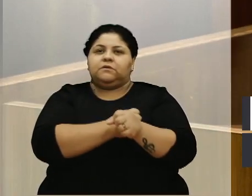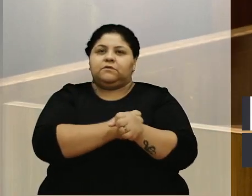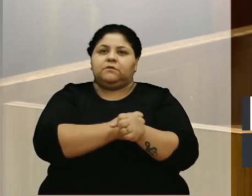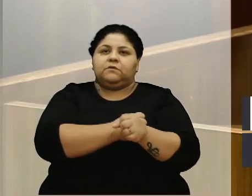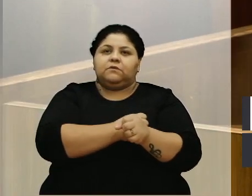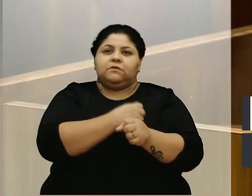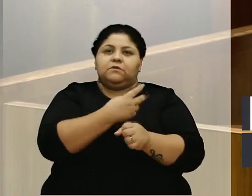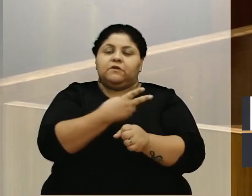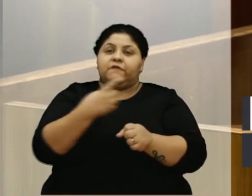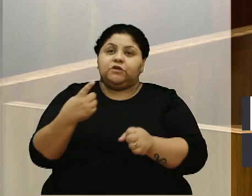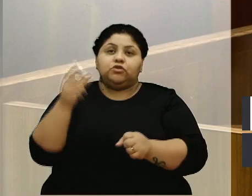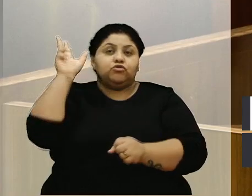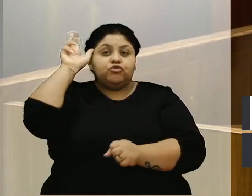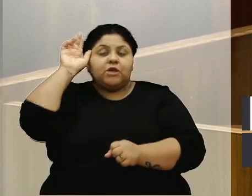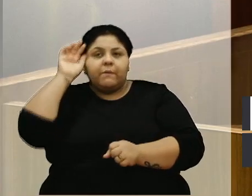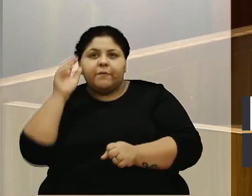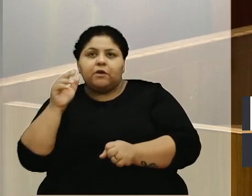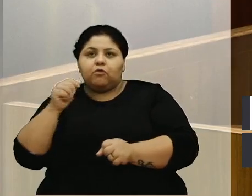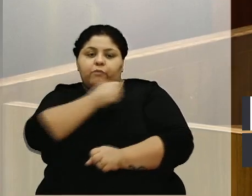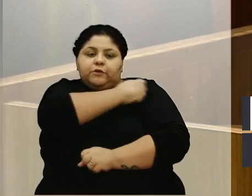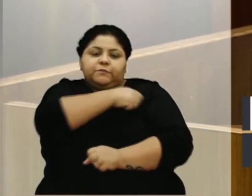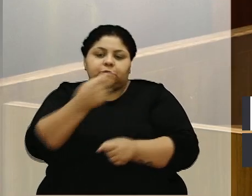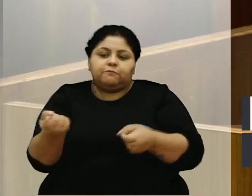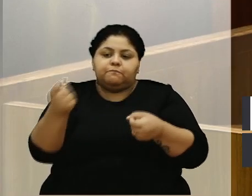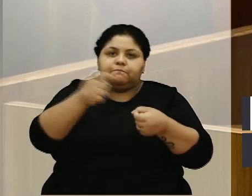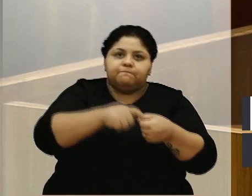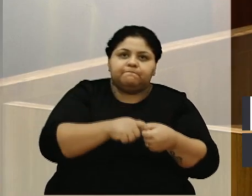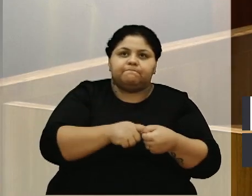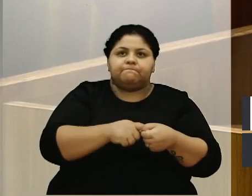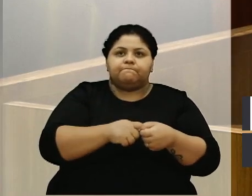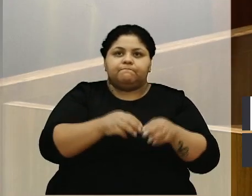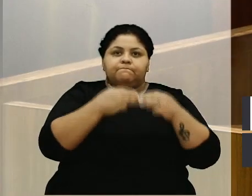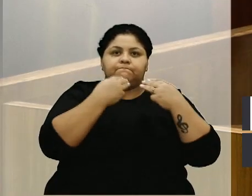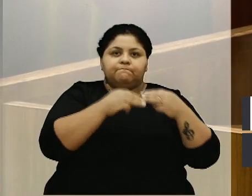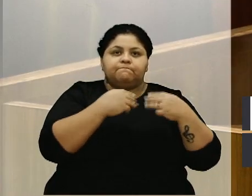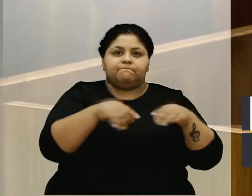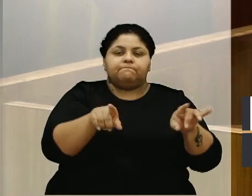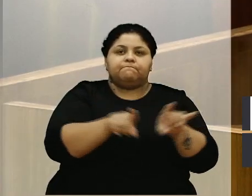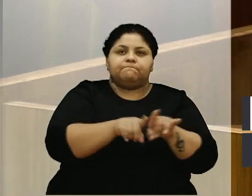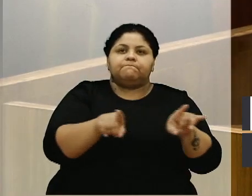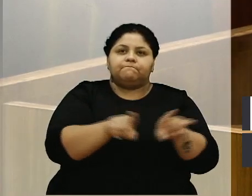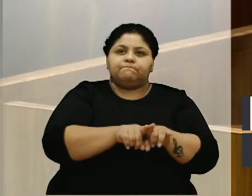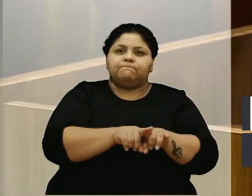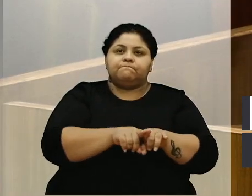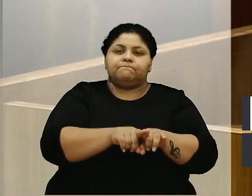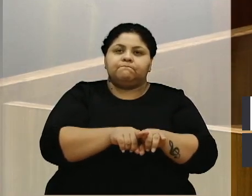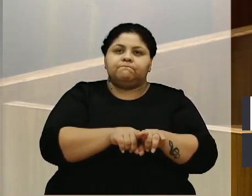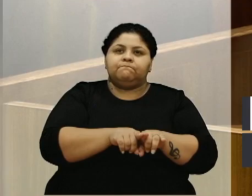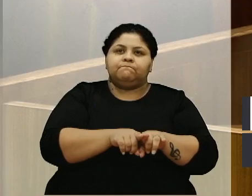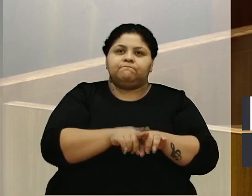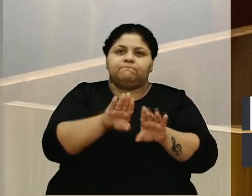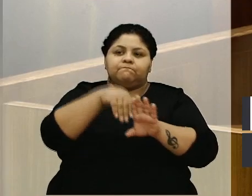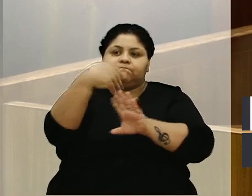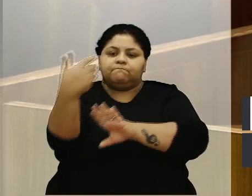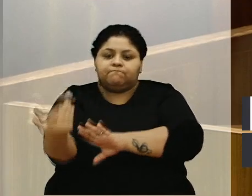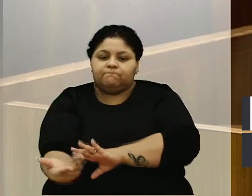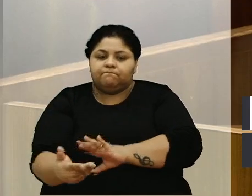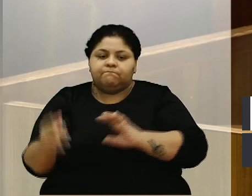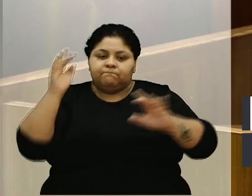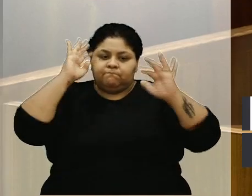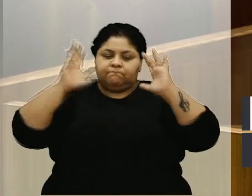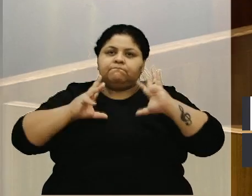de abril para os alunos poderem voltar, a questão dos maquinários lá da Vila Cristina que tombou, virou, imagina toda a